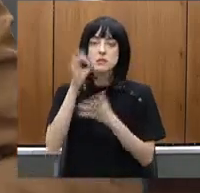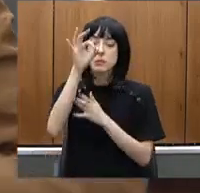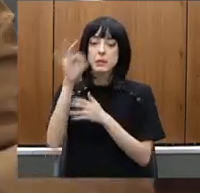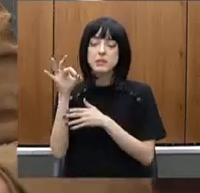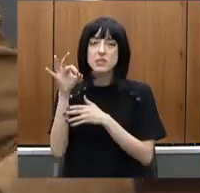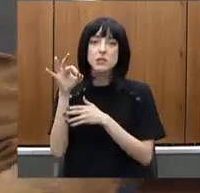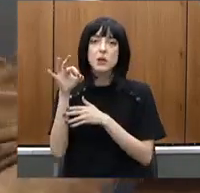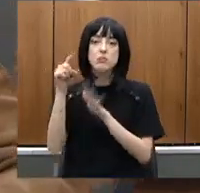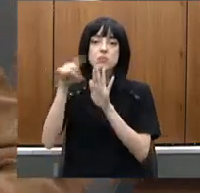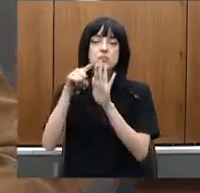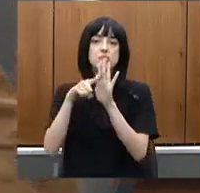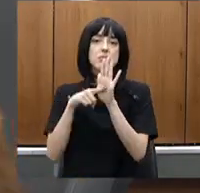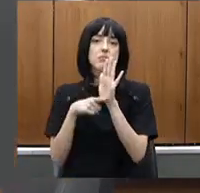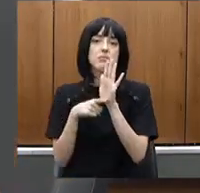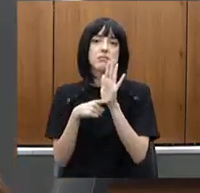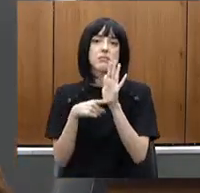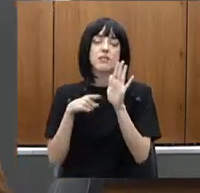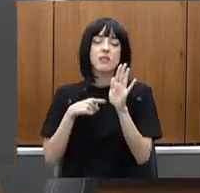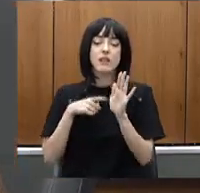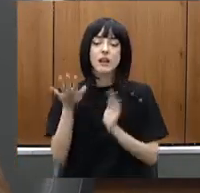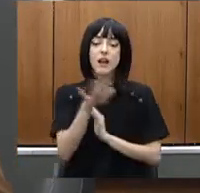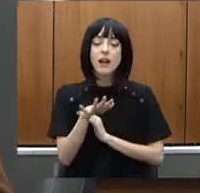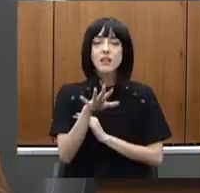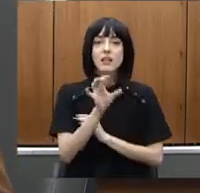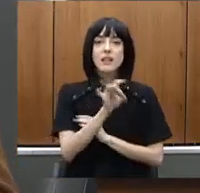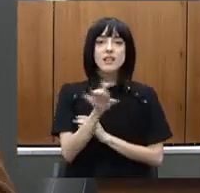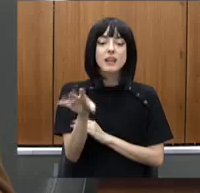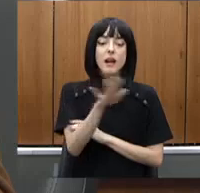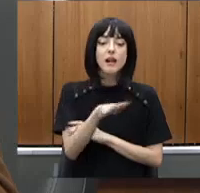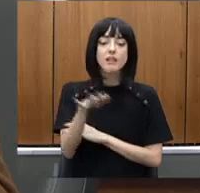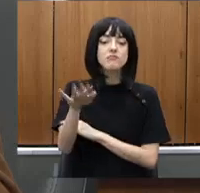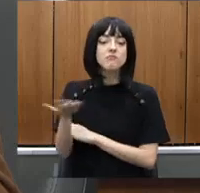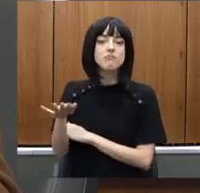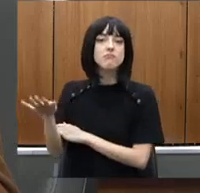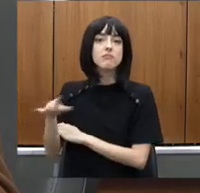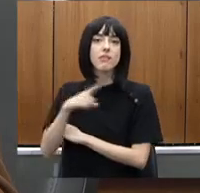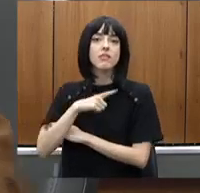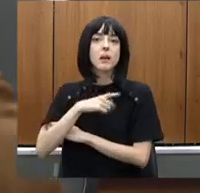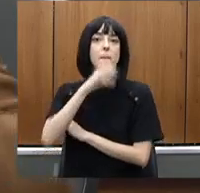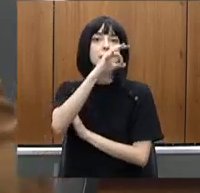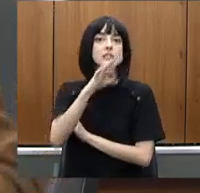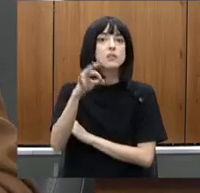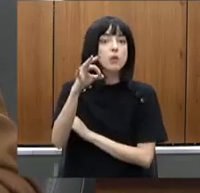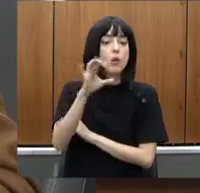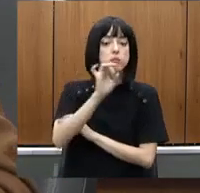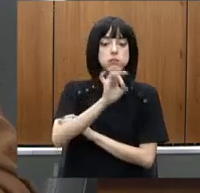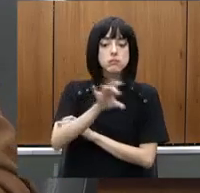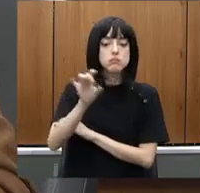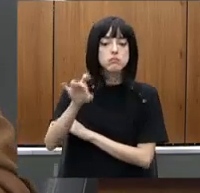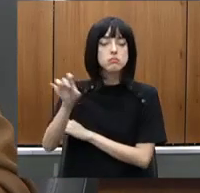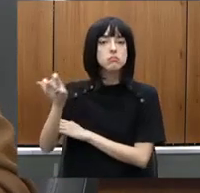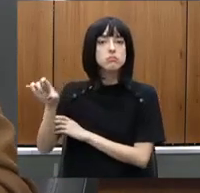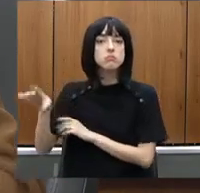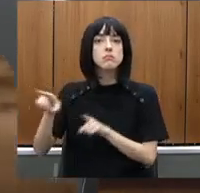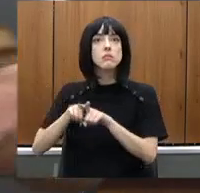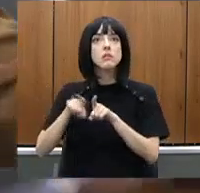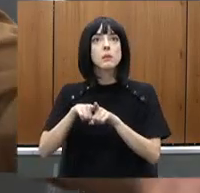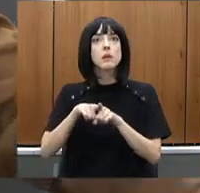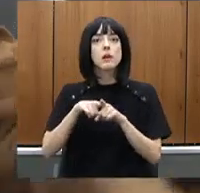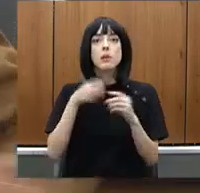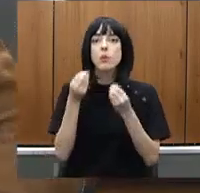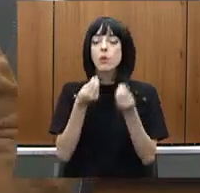para cada área dessa o percentual que e de onde que é a fonte lá na nas últimas cinco